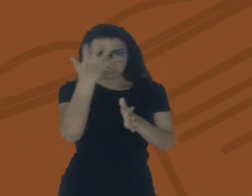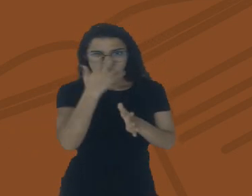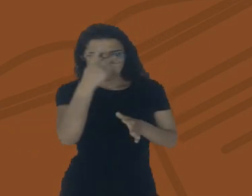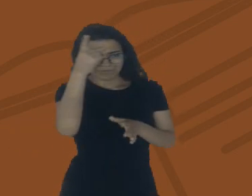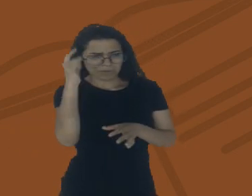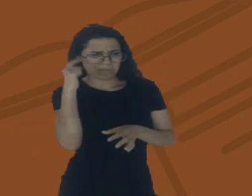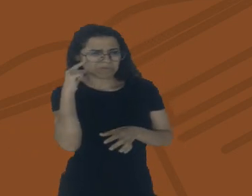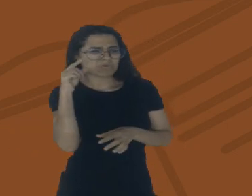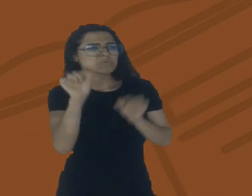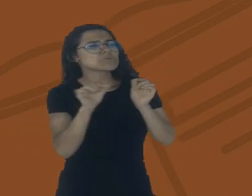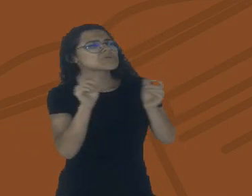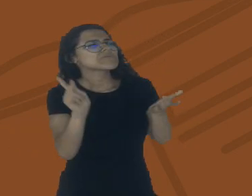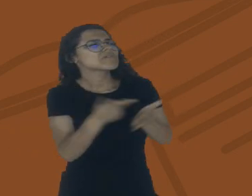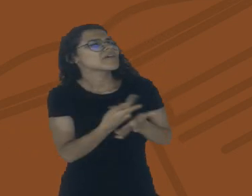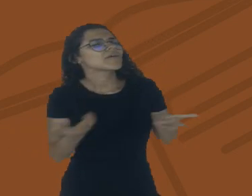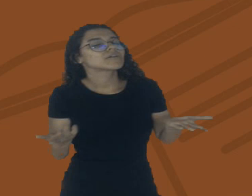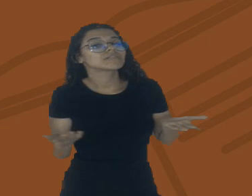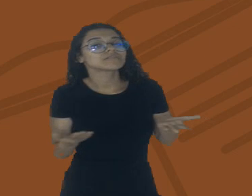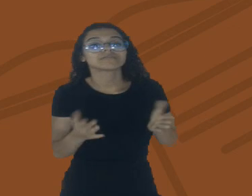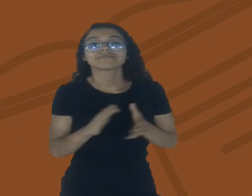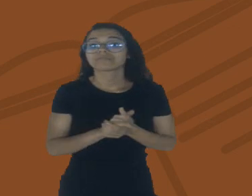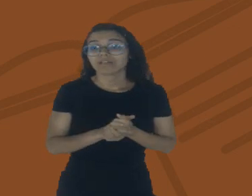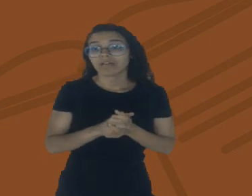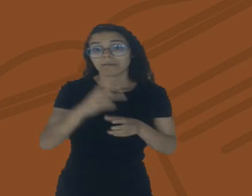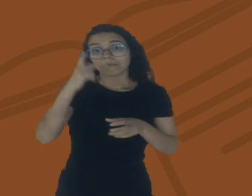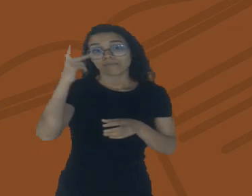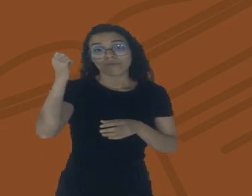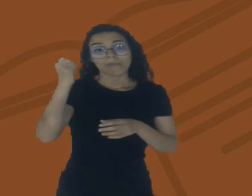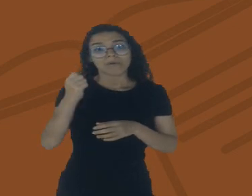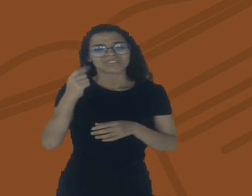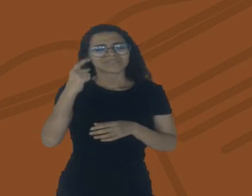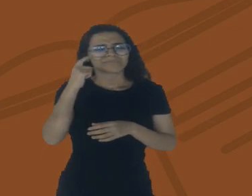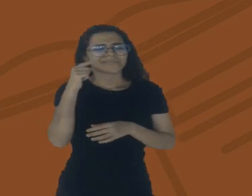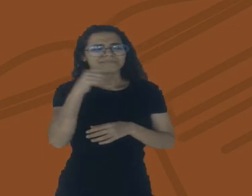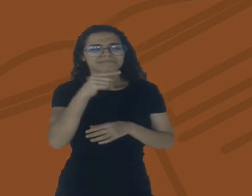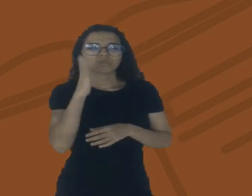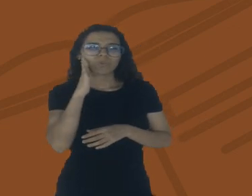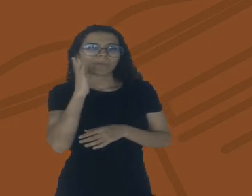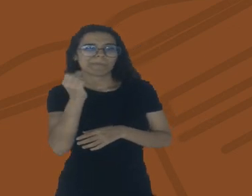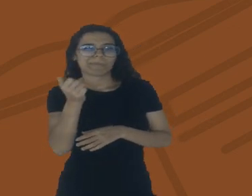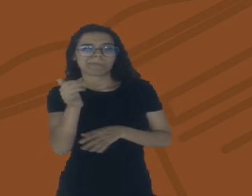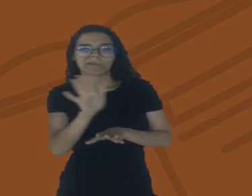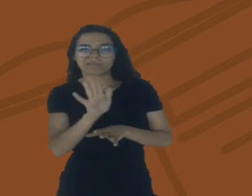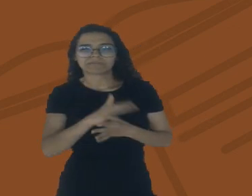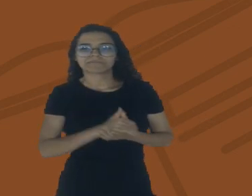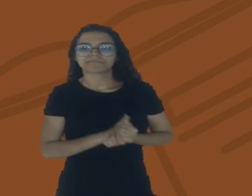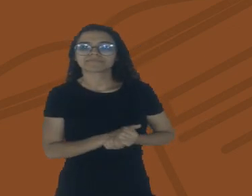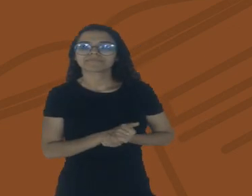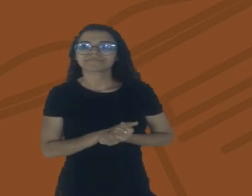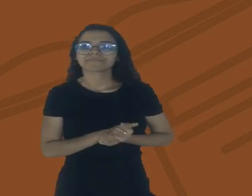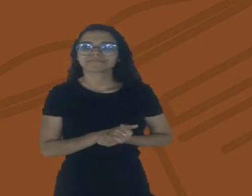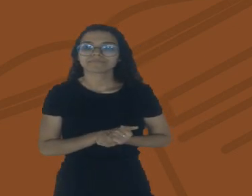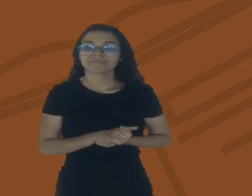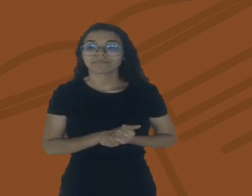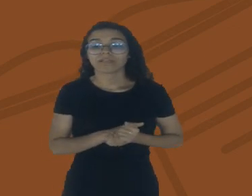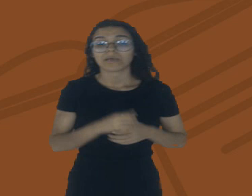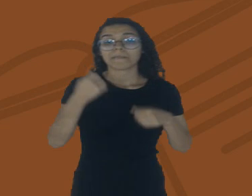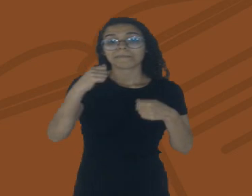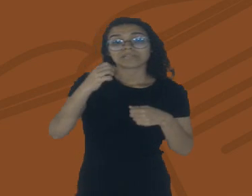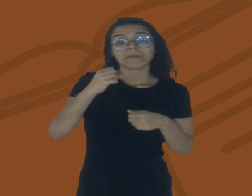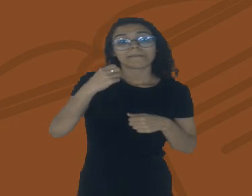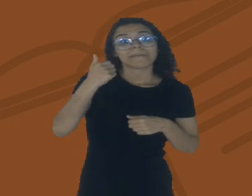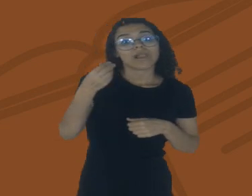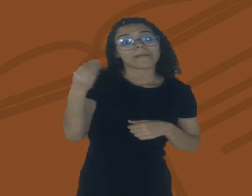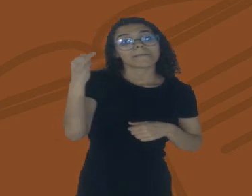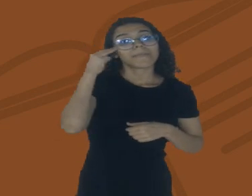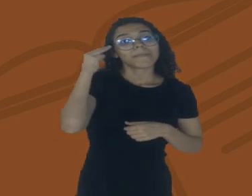foi que aconteceu? Né? Consequentemente, a pessoa pode não ter tido uma boa noite de sono, né? Melhorar a